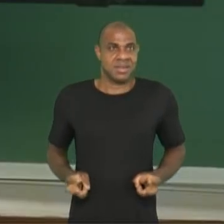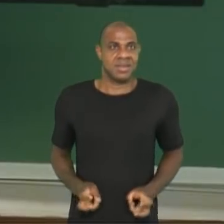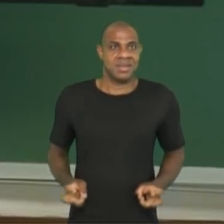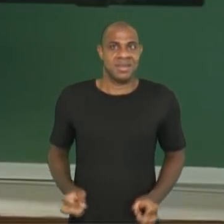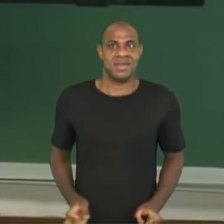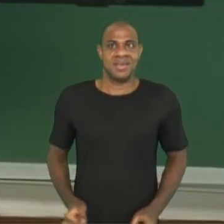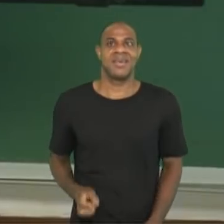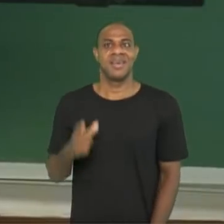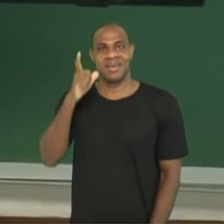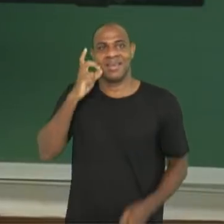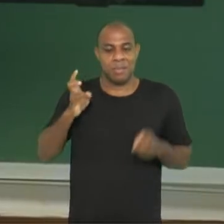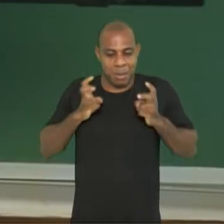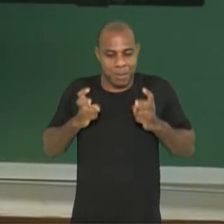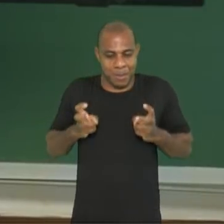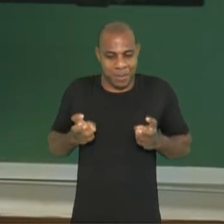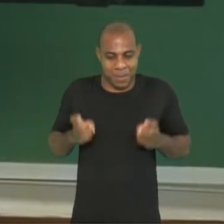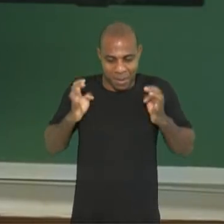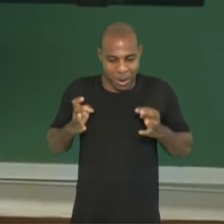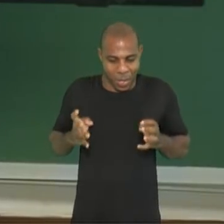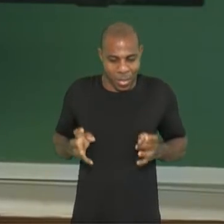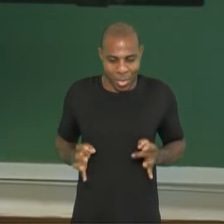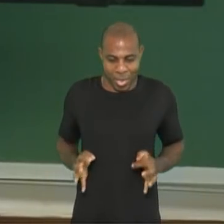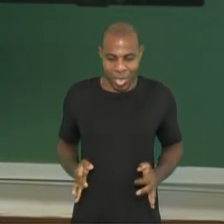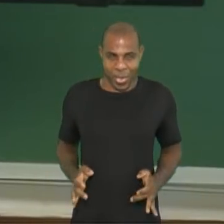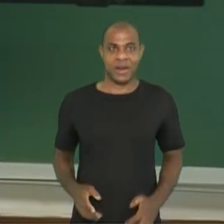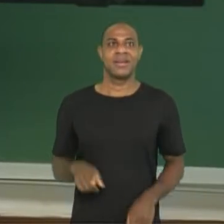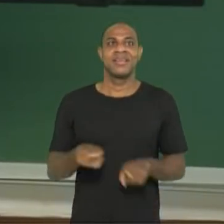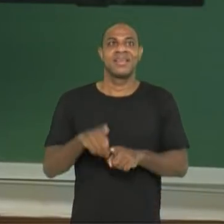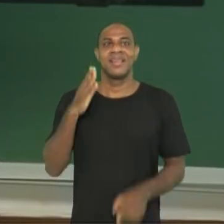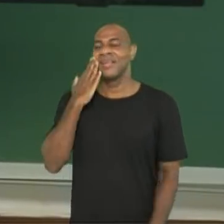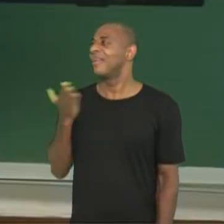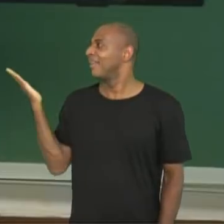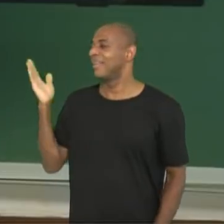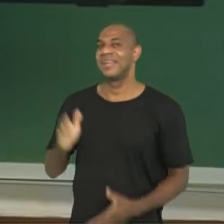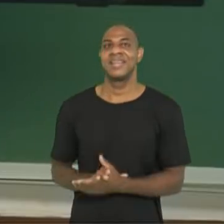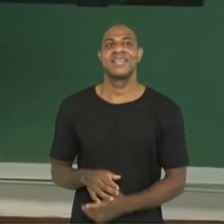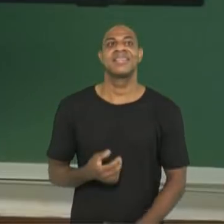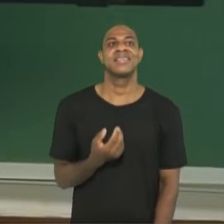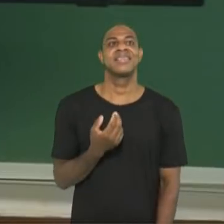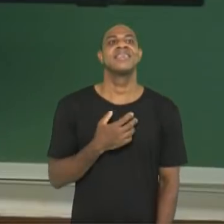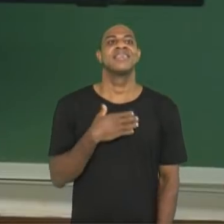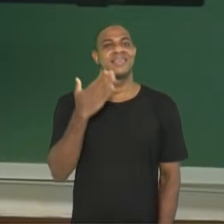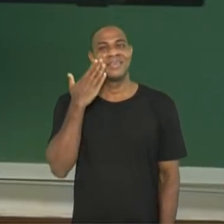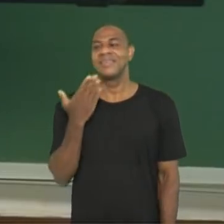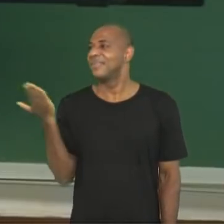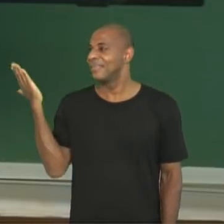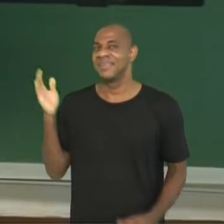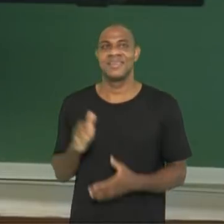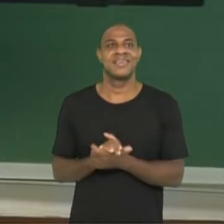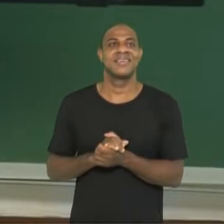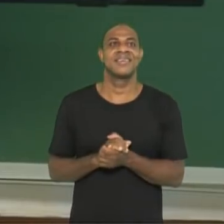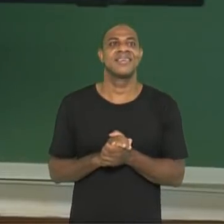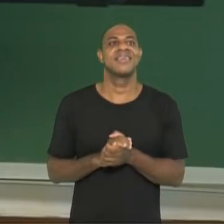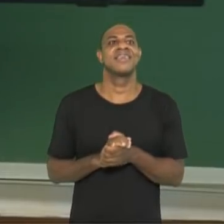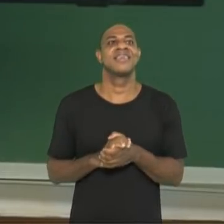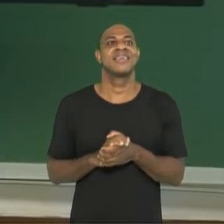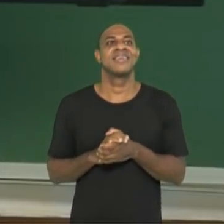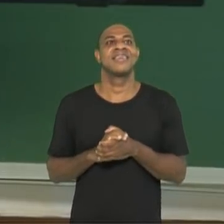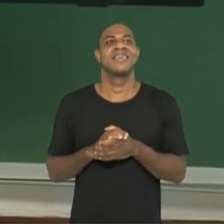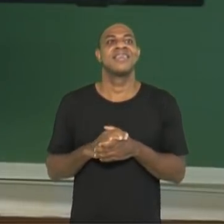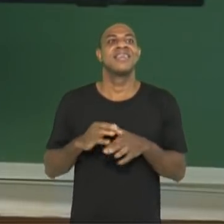GIF vocês conseguem ver bem a diferença de quilópode, que tem um par de perna a cada parte do corpo,